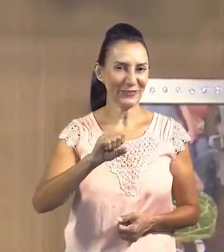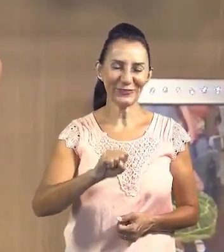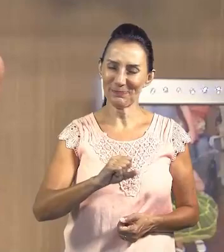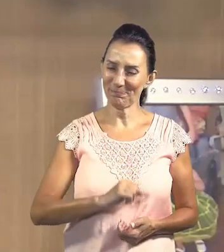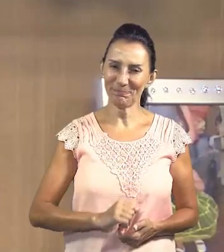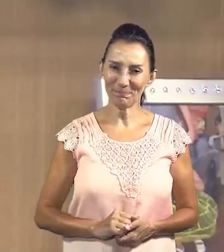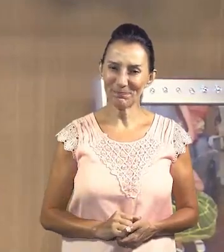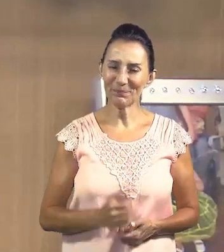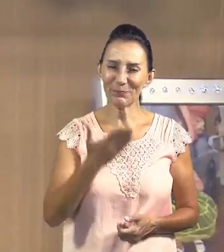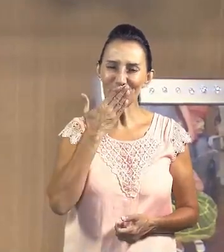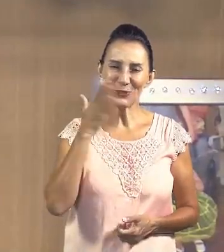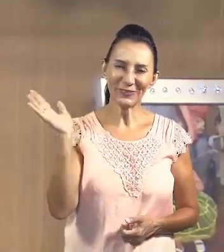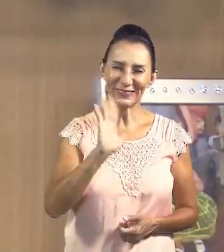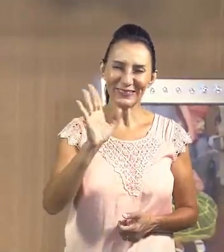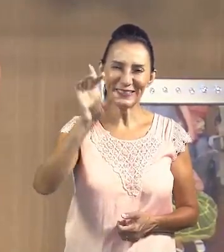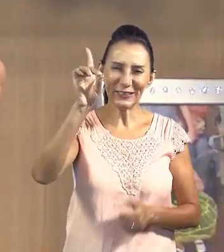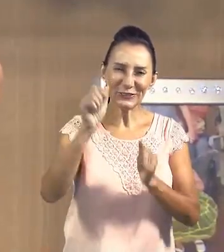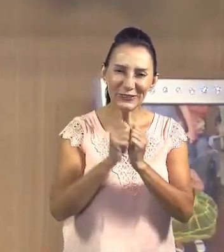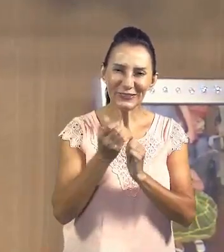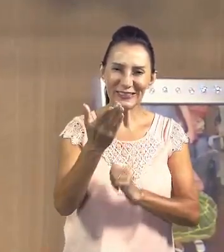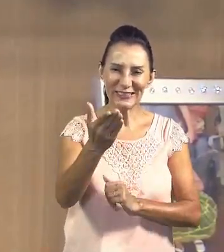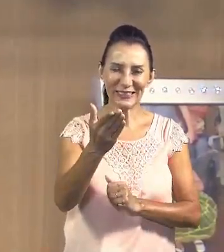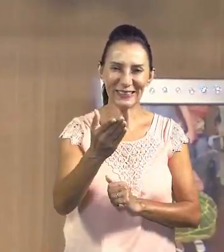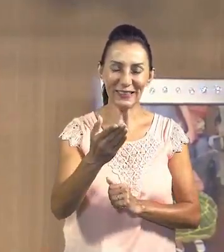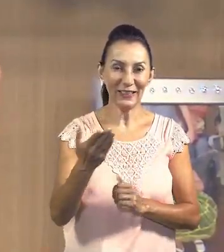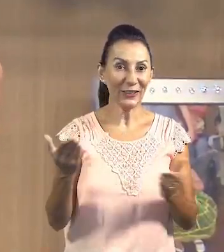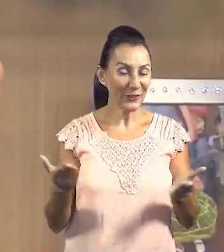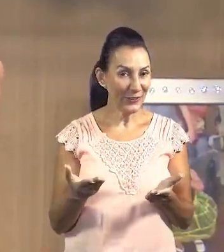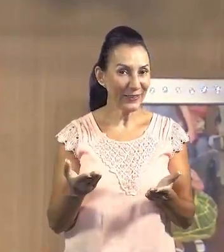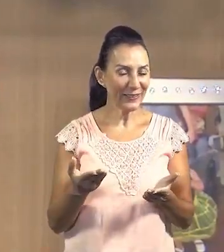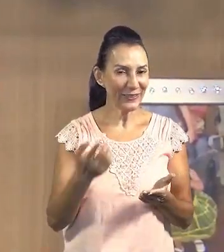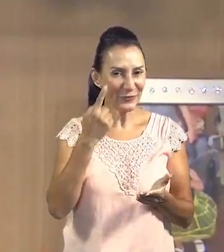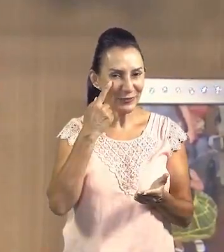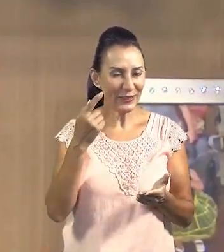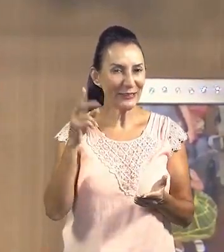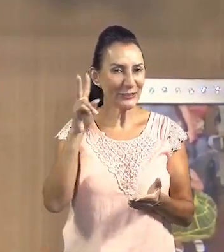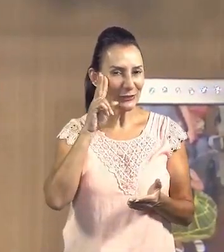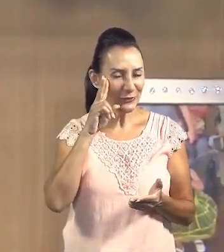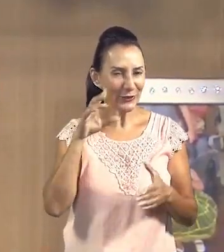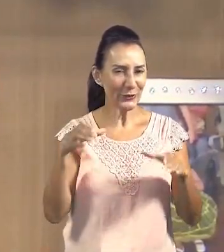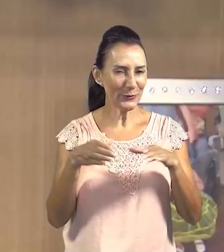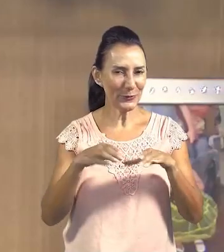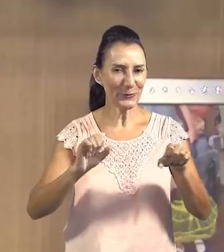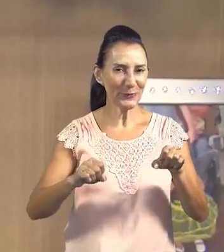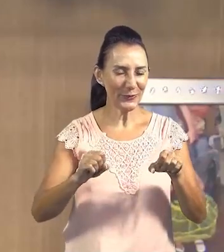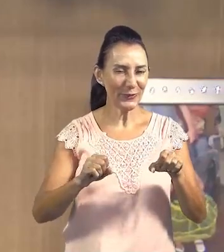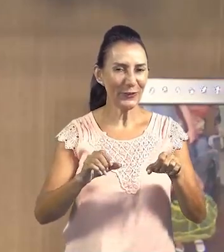31-3448-9898. Um beijão e fique com Deus. E agora, Motojet,